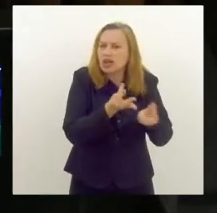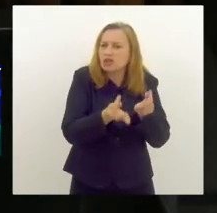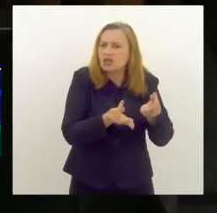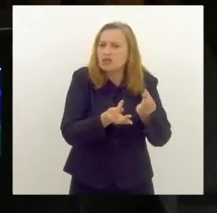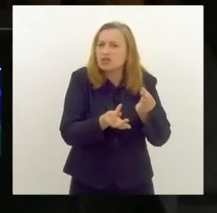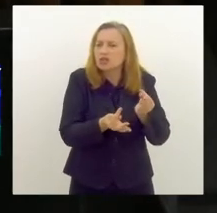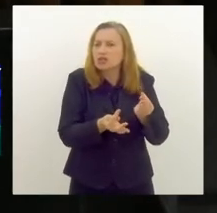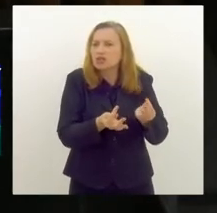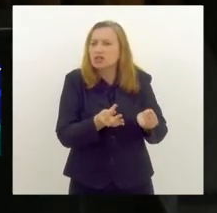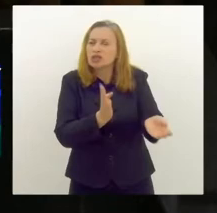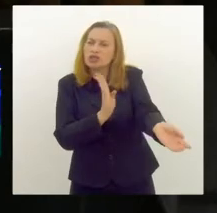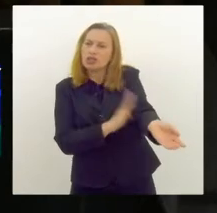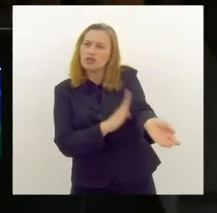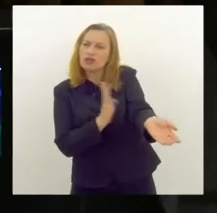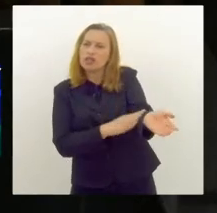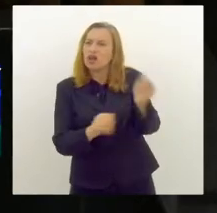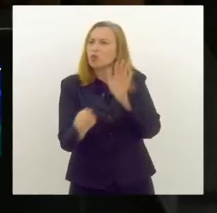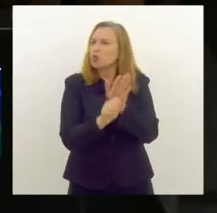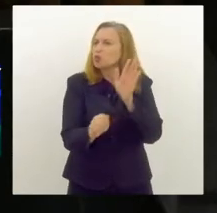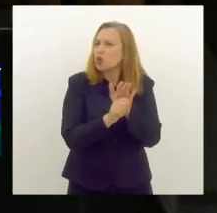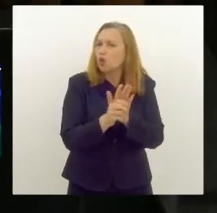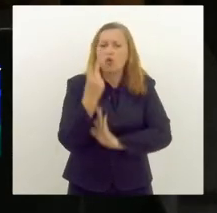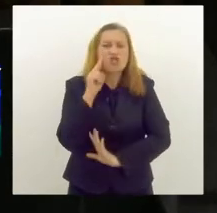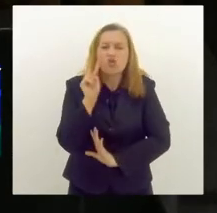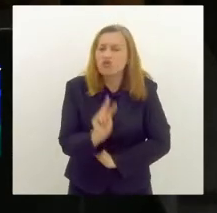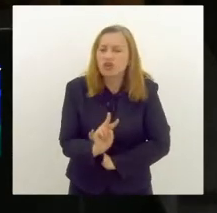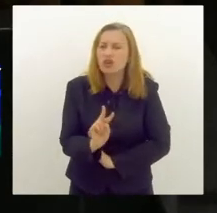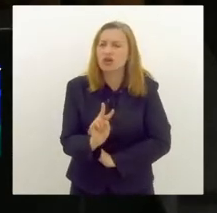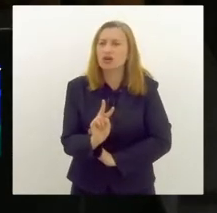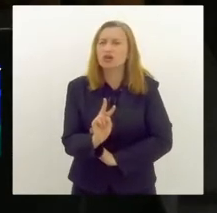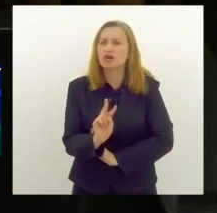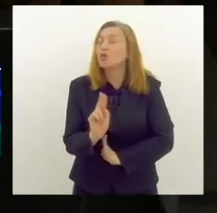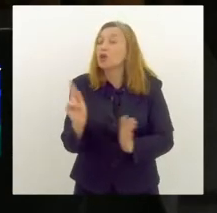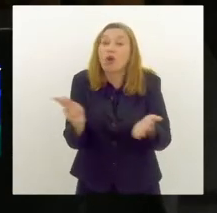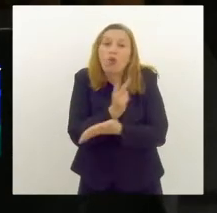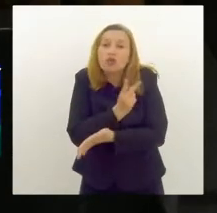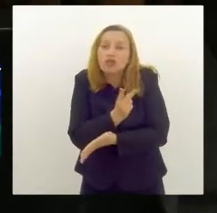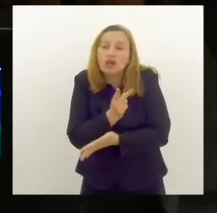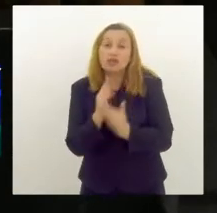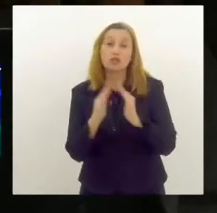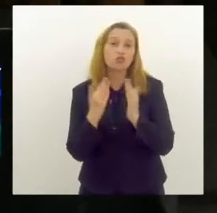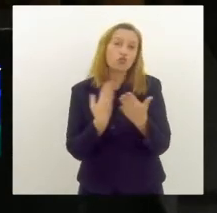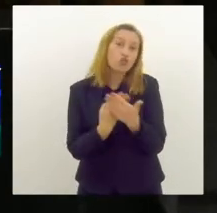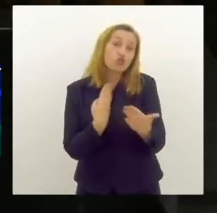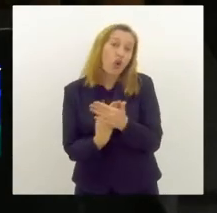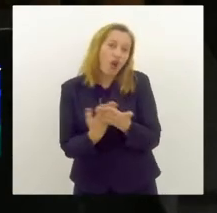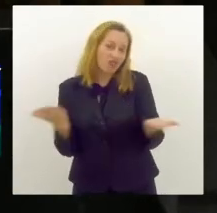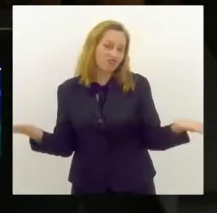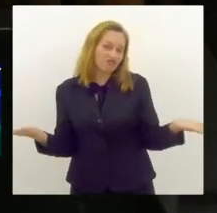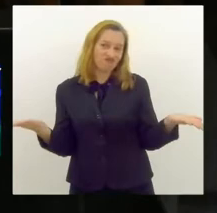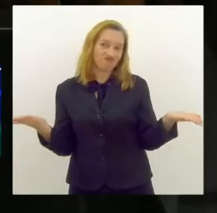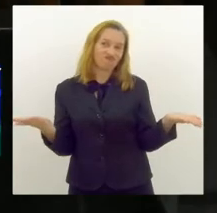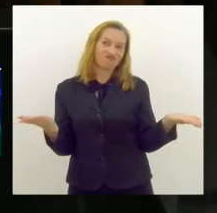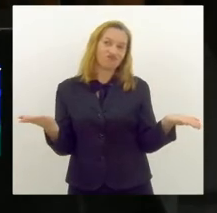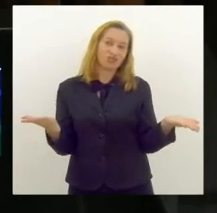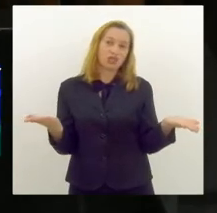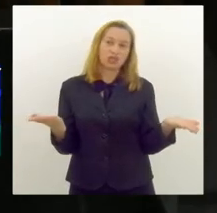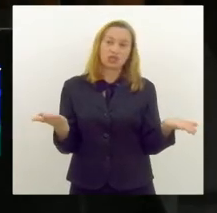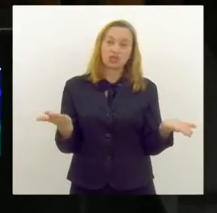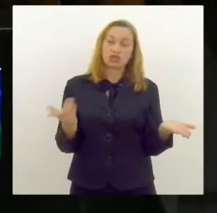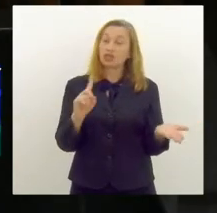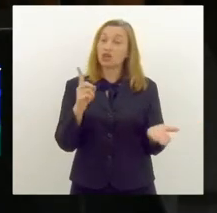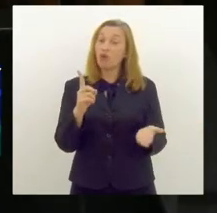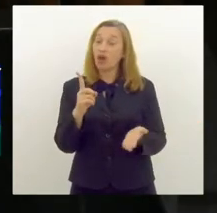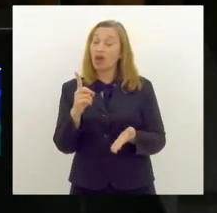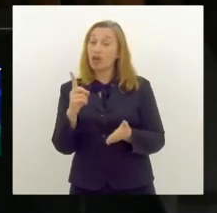químicos. E o que eu via é o que acontece numa escola que não seja escola